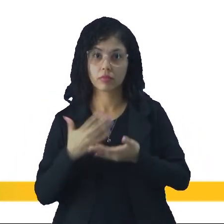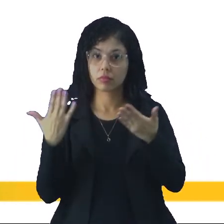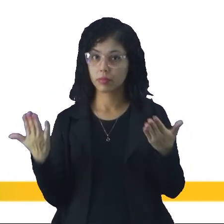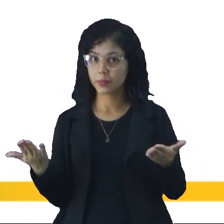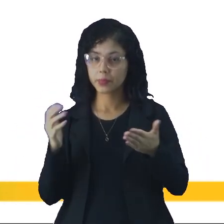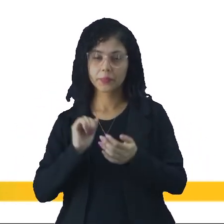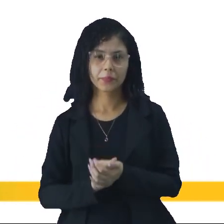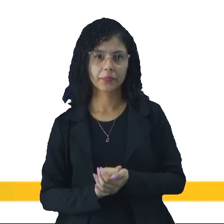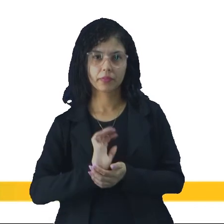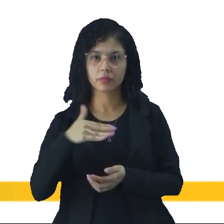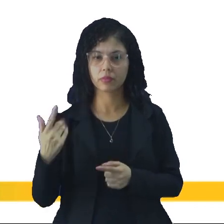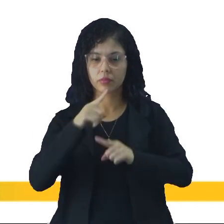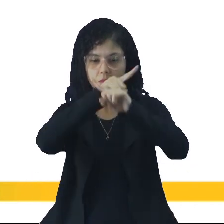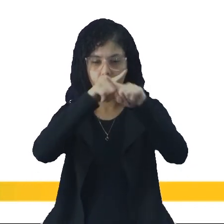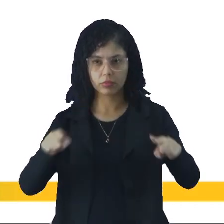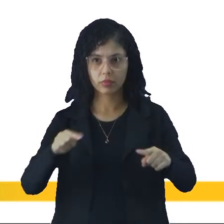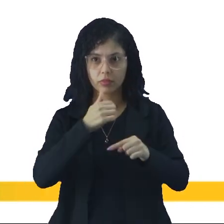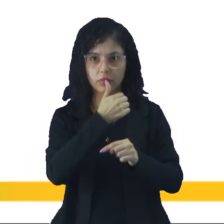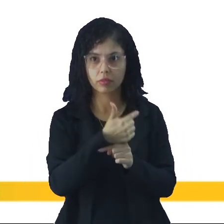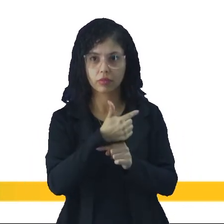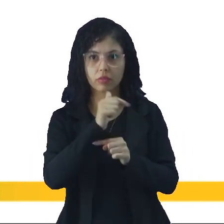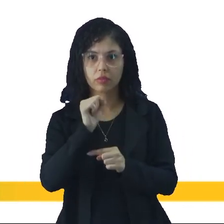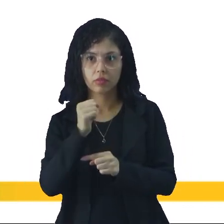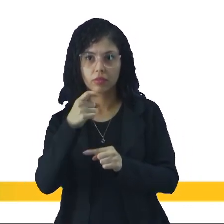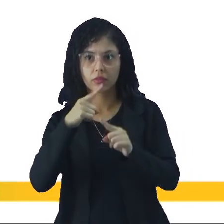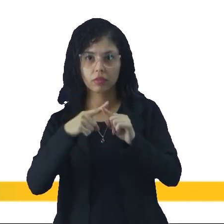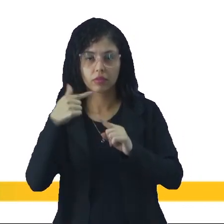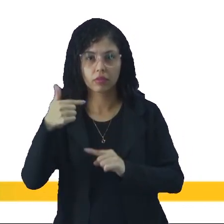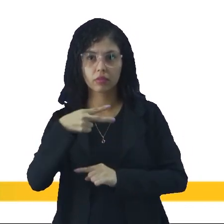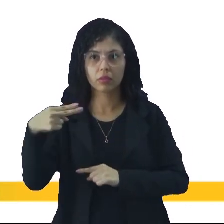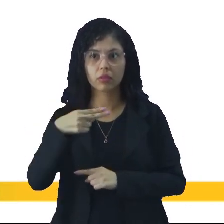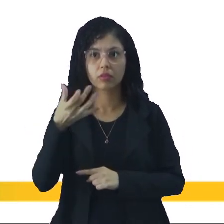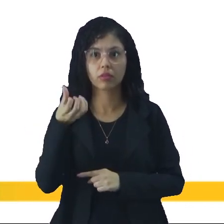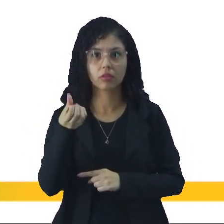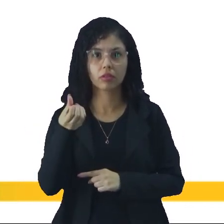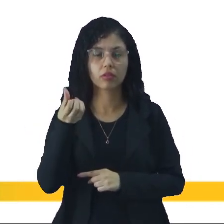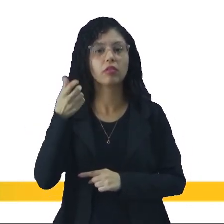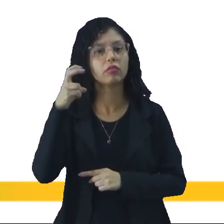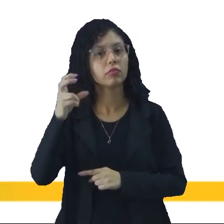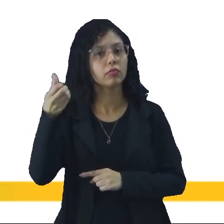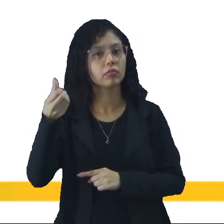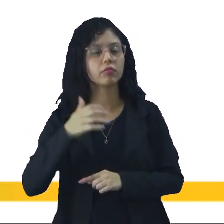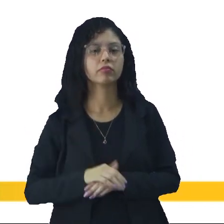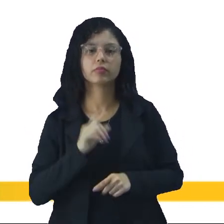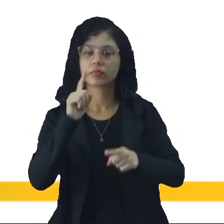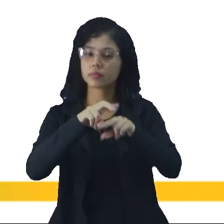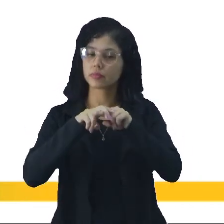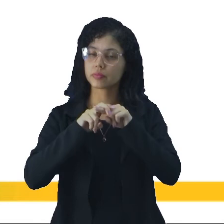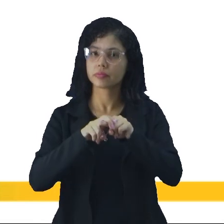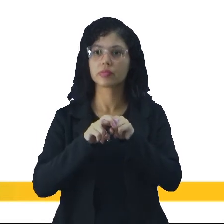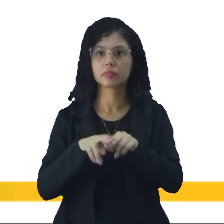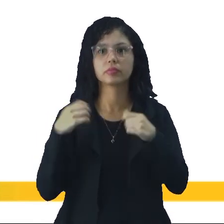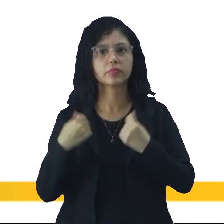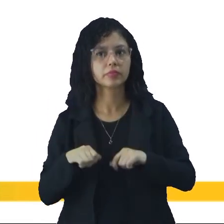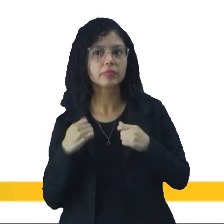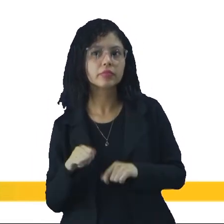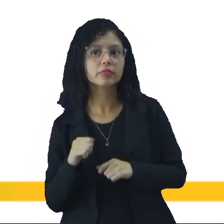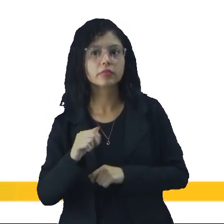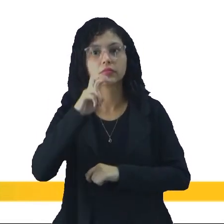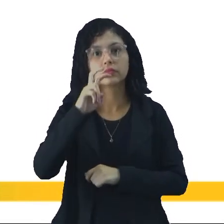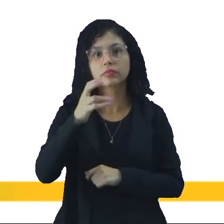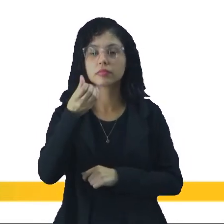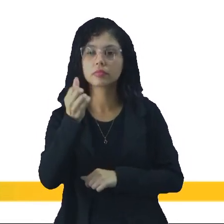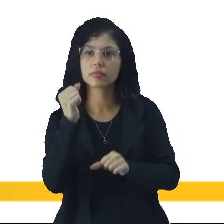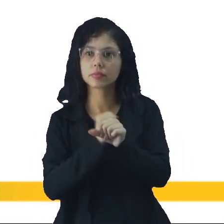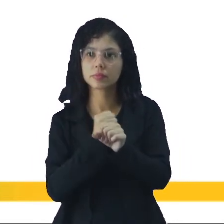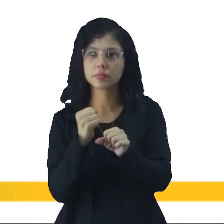Então, ao multiplicar cruzado vai ficar 28 vezes 2, que é igual a quanto? A 56. Portanto, serão necessários